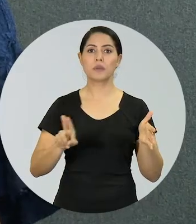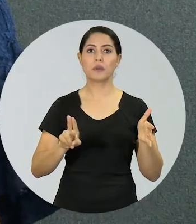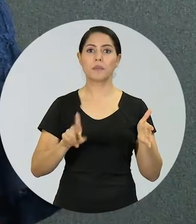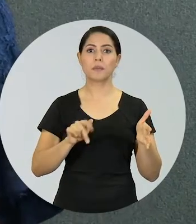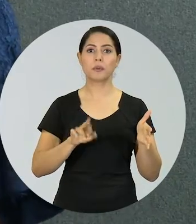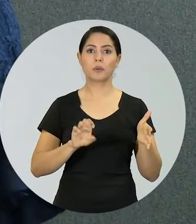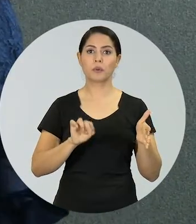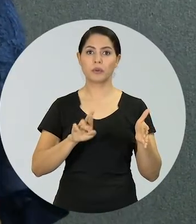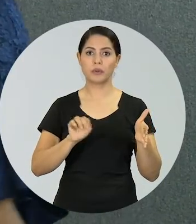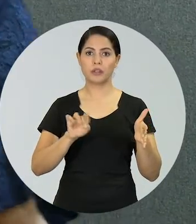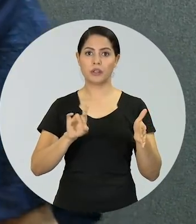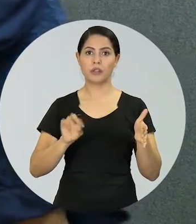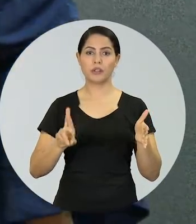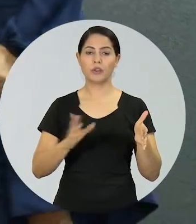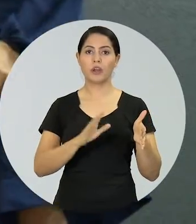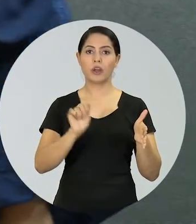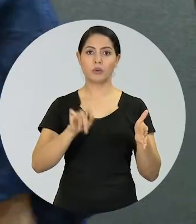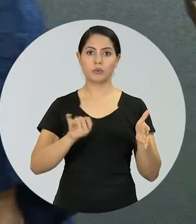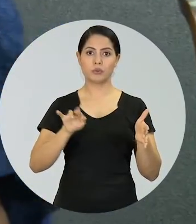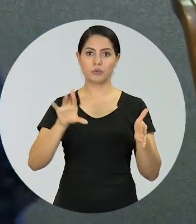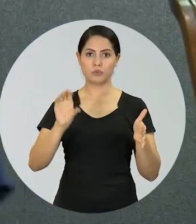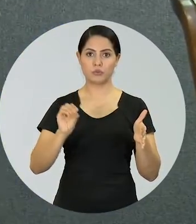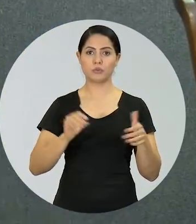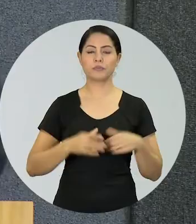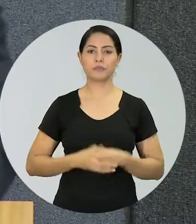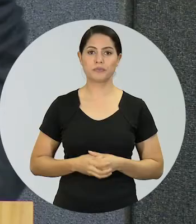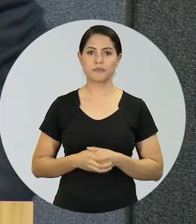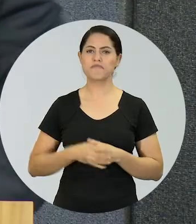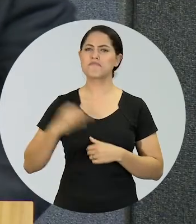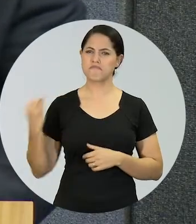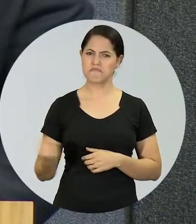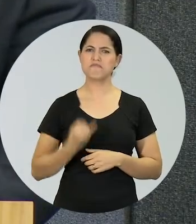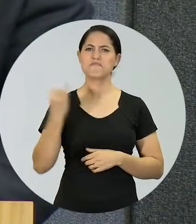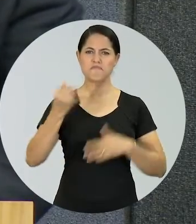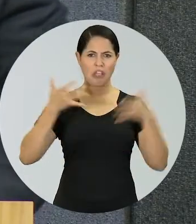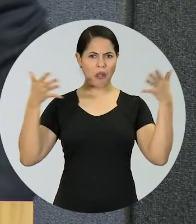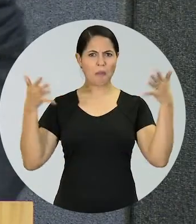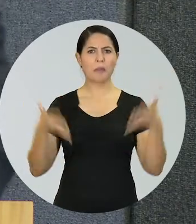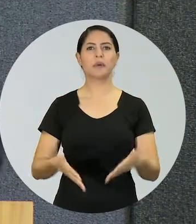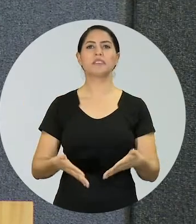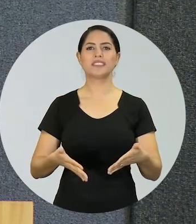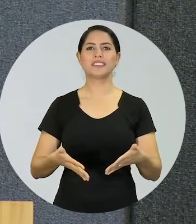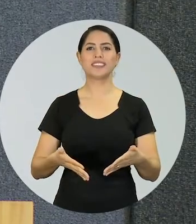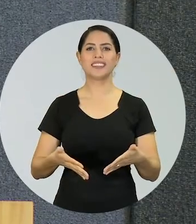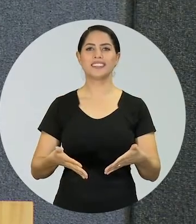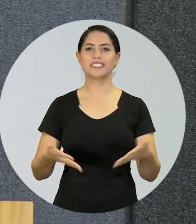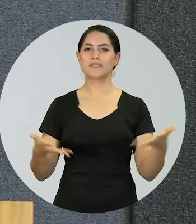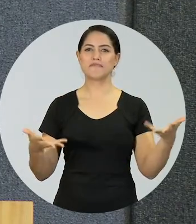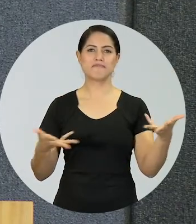do Procurador-Geral da República, Augusto Aras. É uma oportunidade